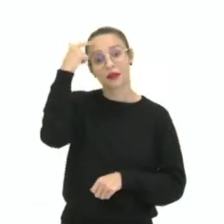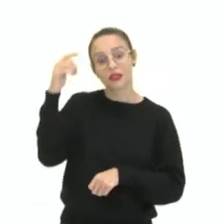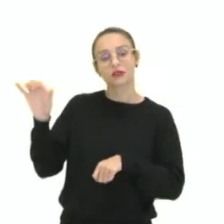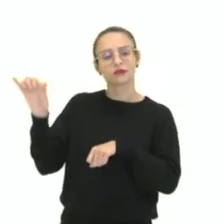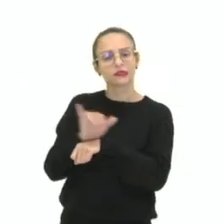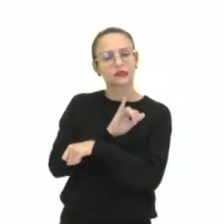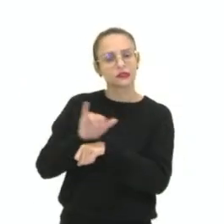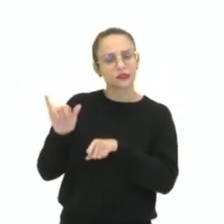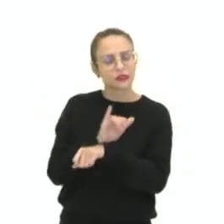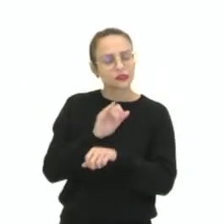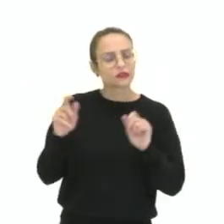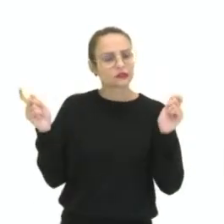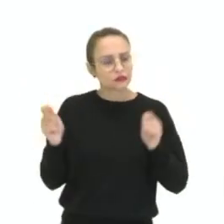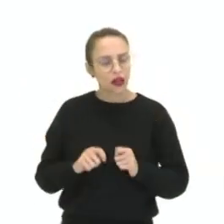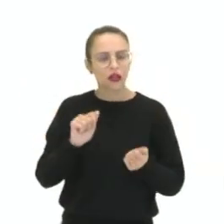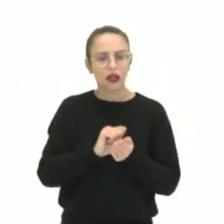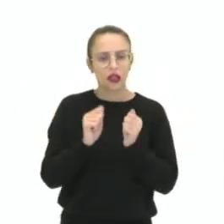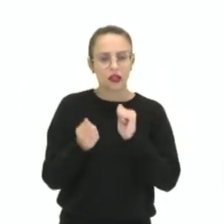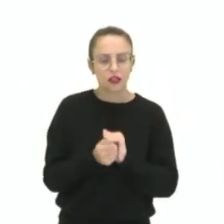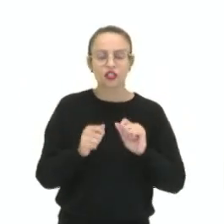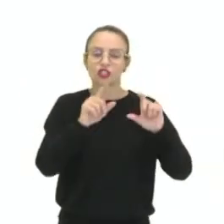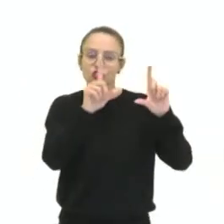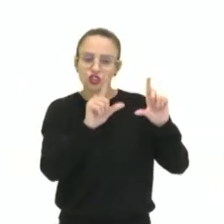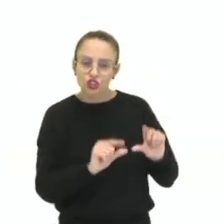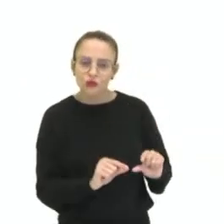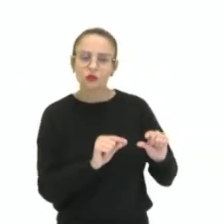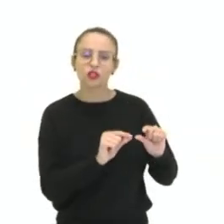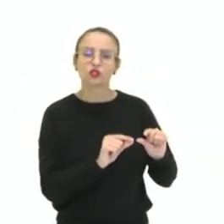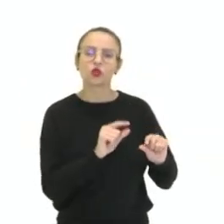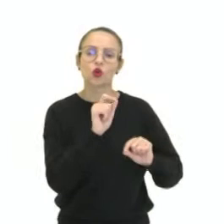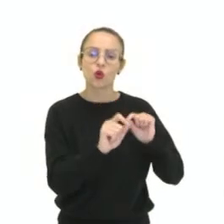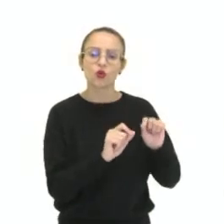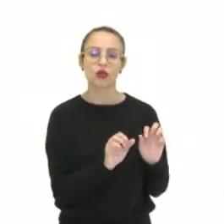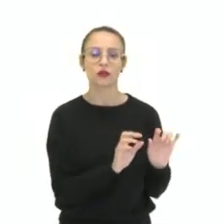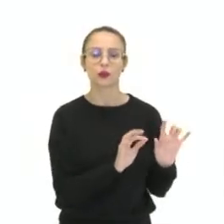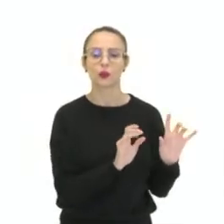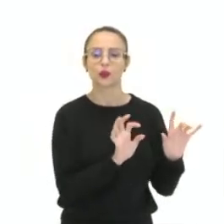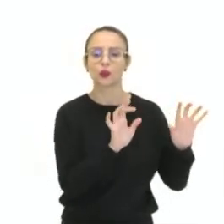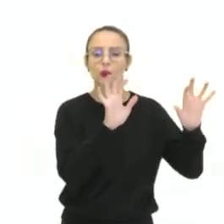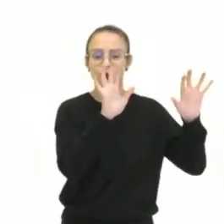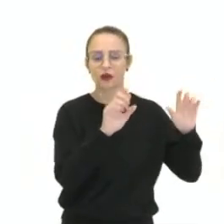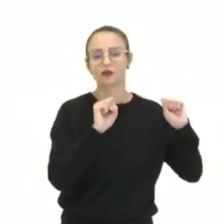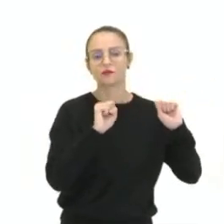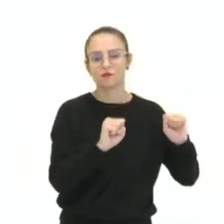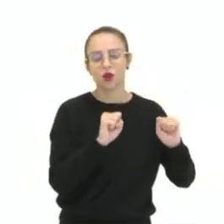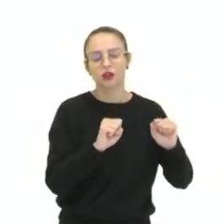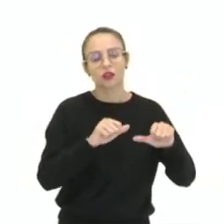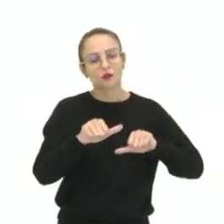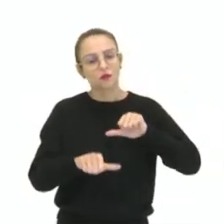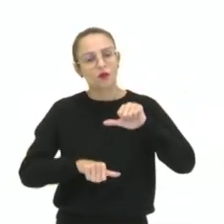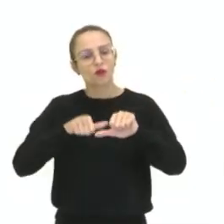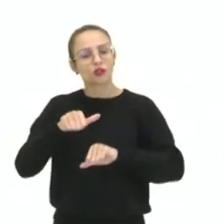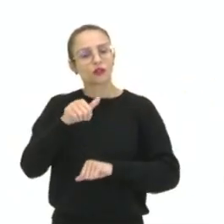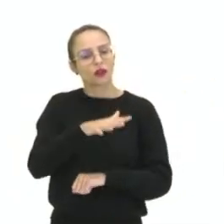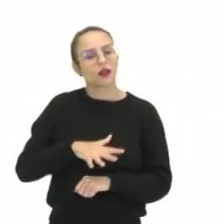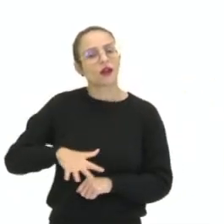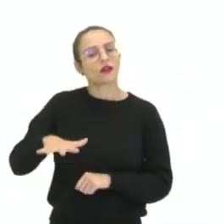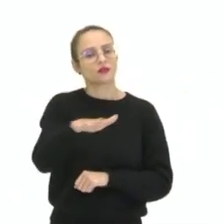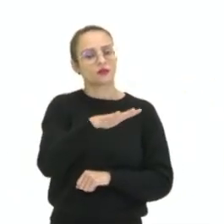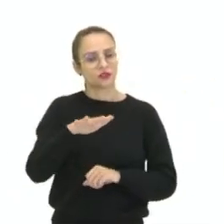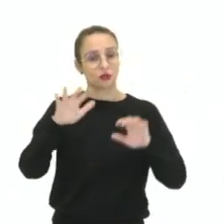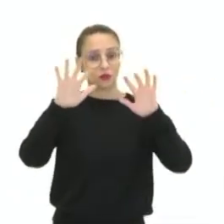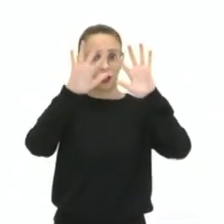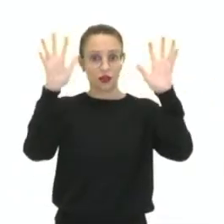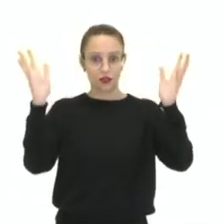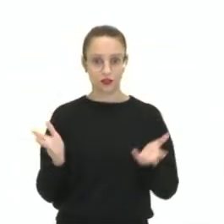podem ser adotadas para reduzir as emissões ali de gases que vão modificar as condições da